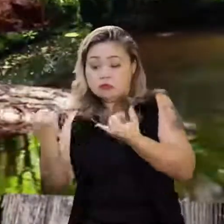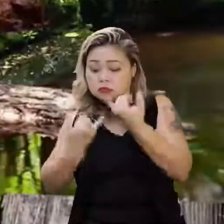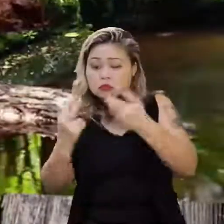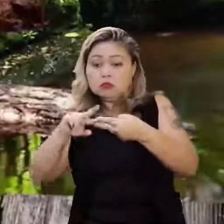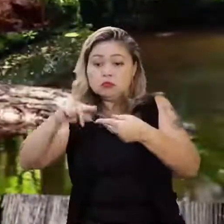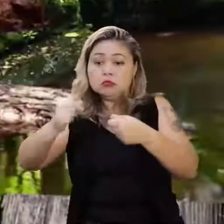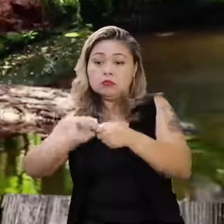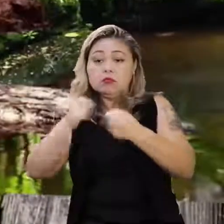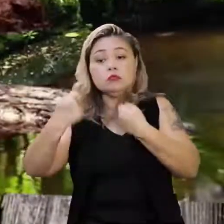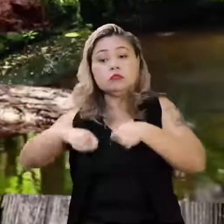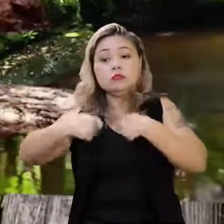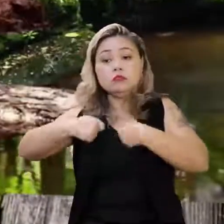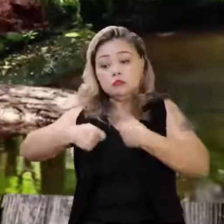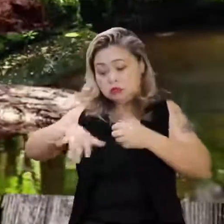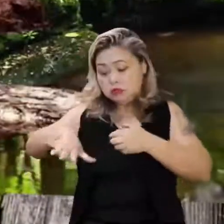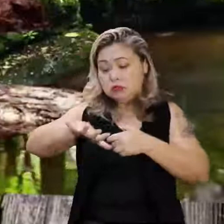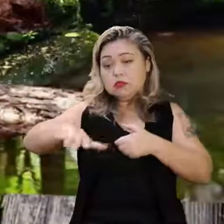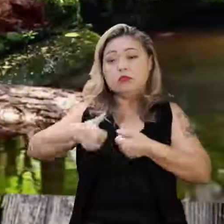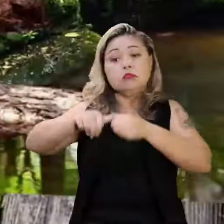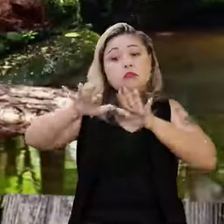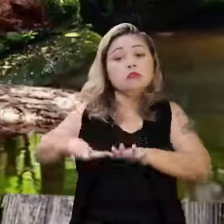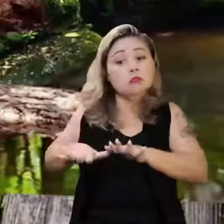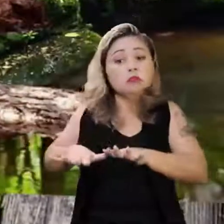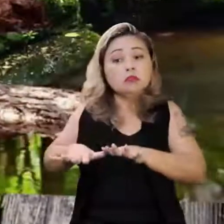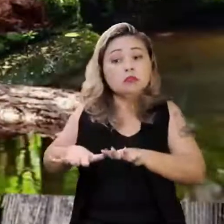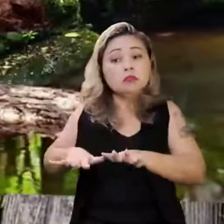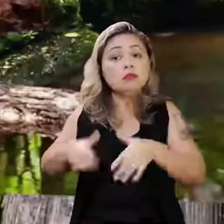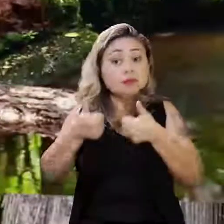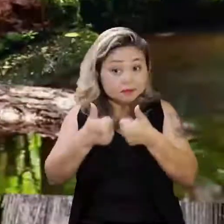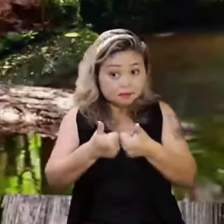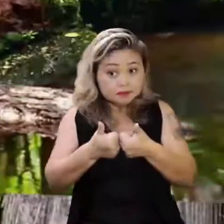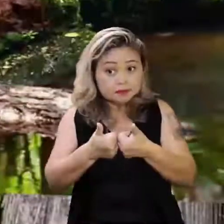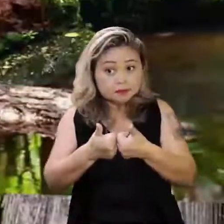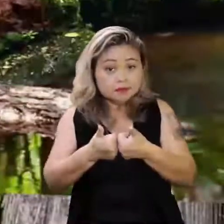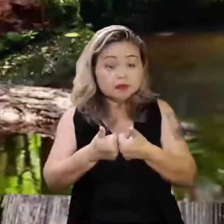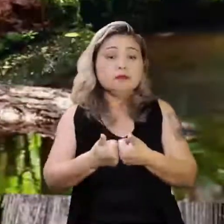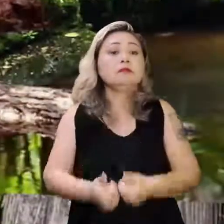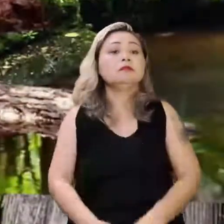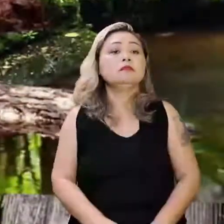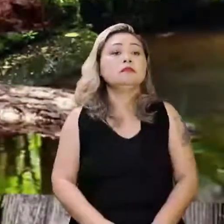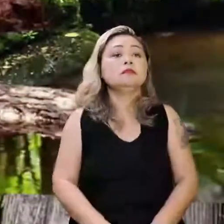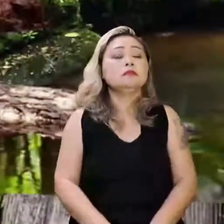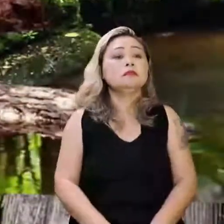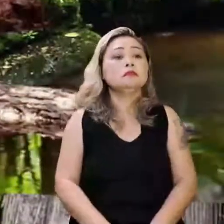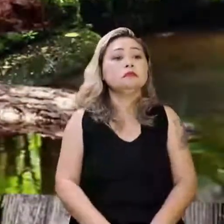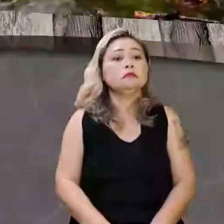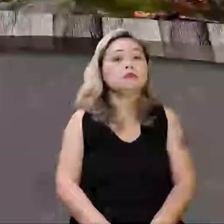informações genéticas que precisa para aquela população se manter ali. Tá bom? Vamos seguindo?